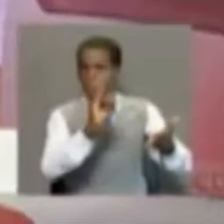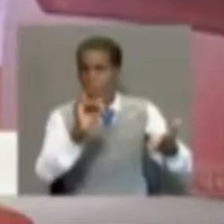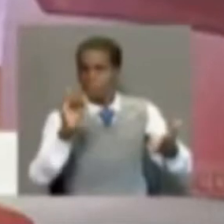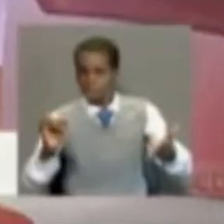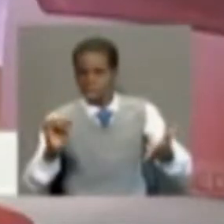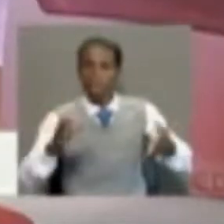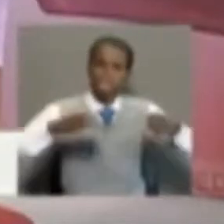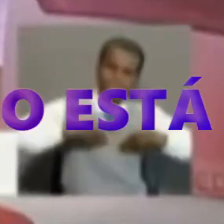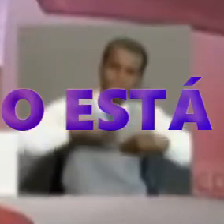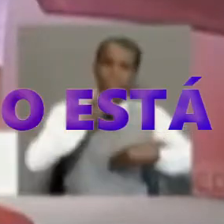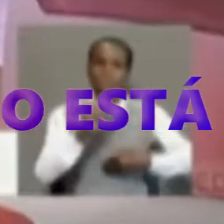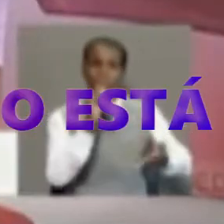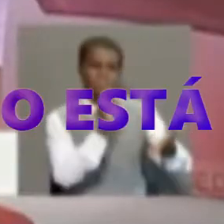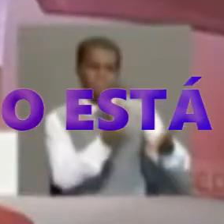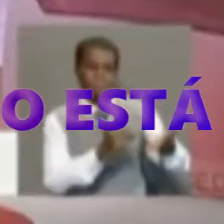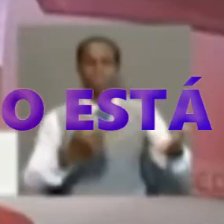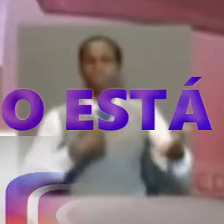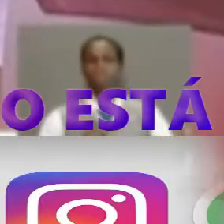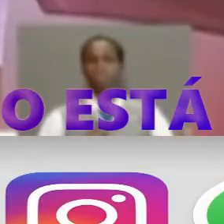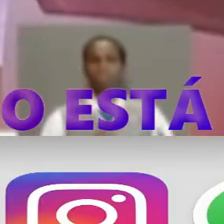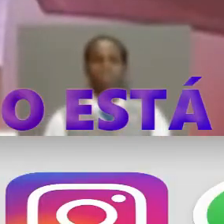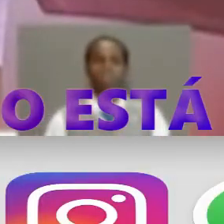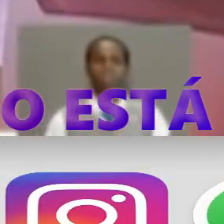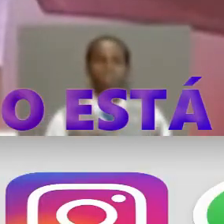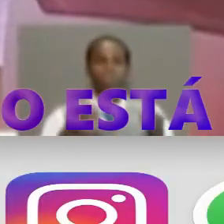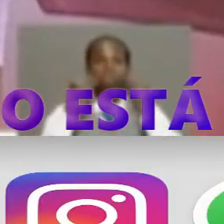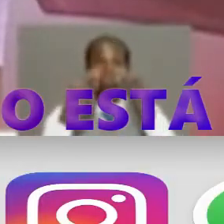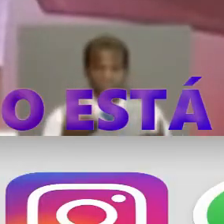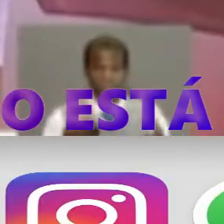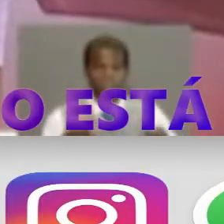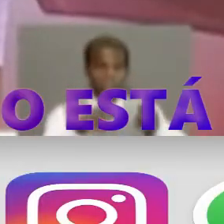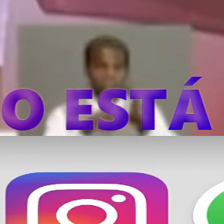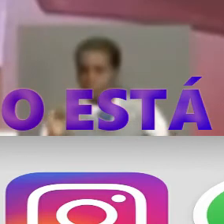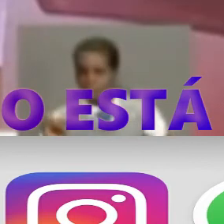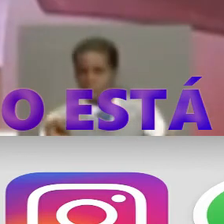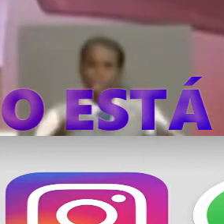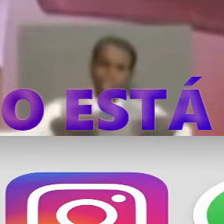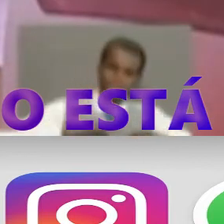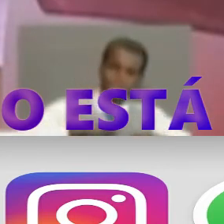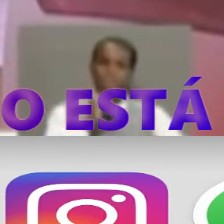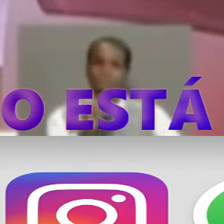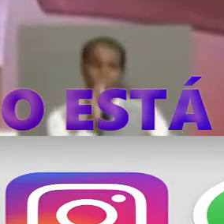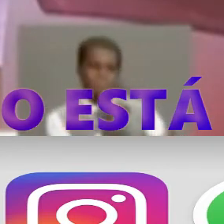É normal, voz, mas não precisa fazer resposta ao Betico. O Betico consegue defender-se muito bem.